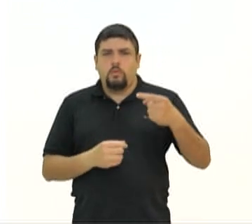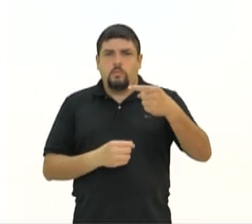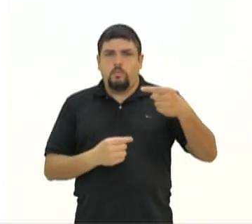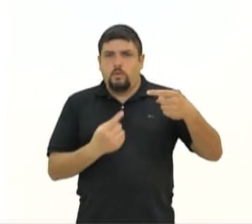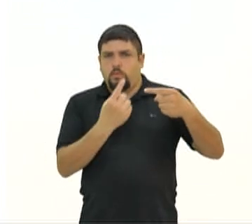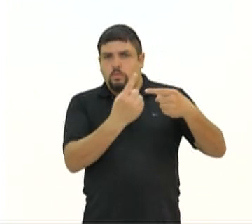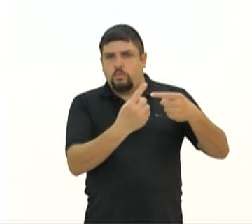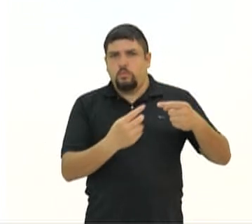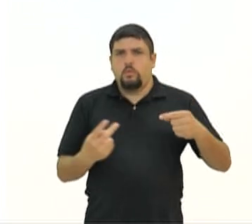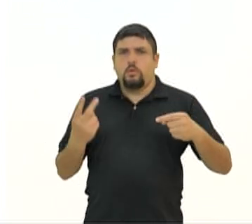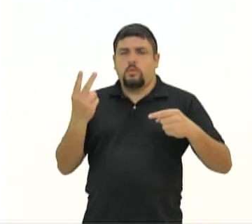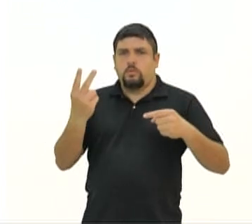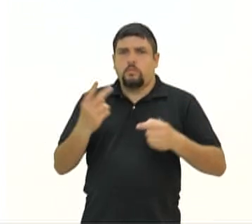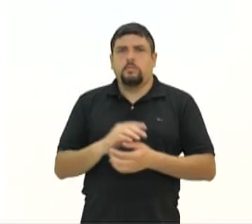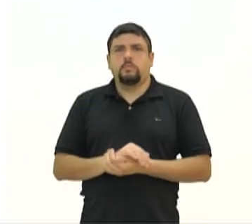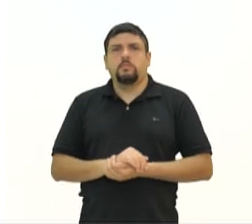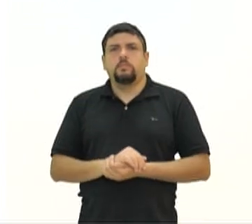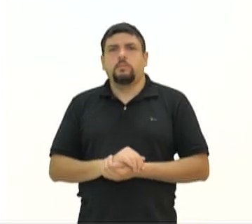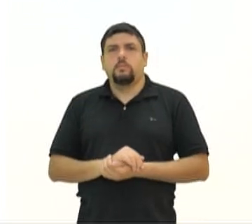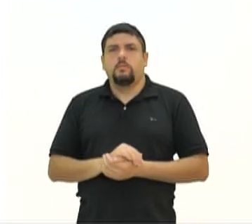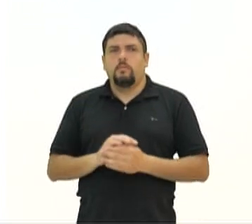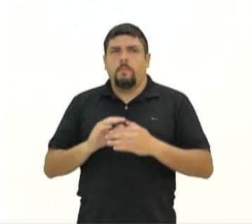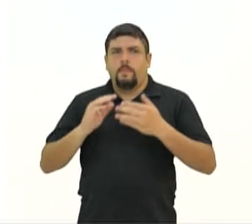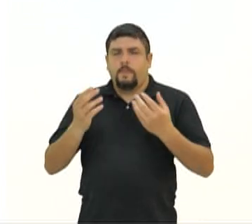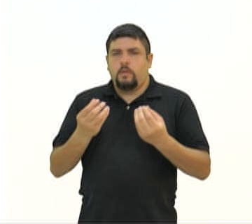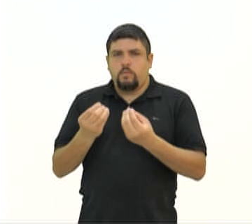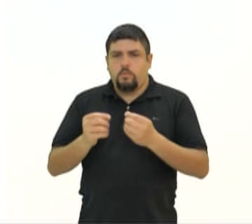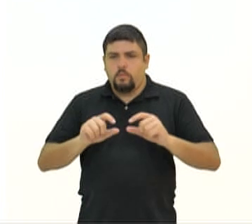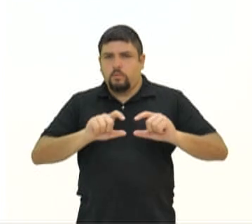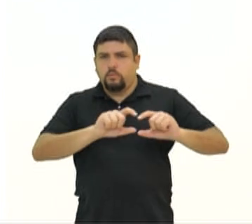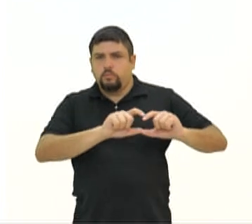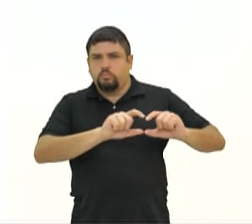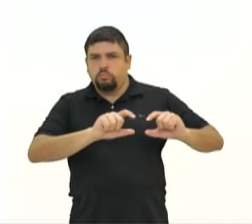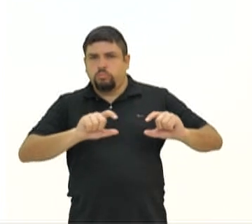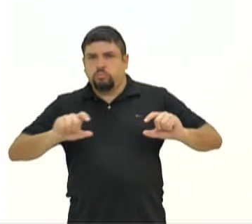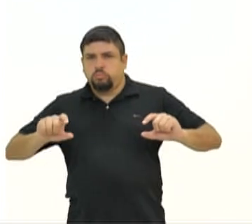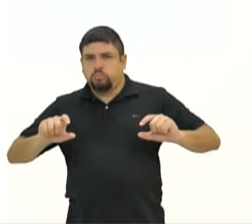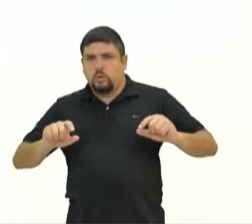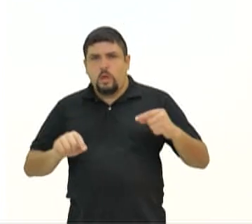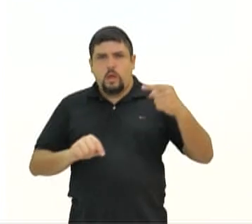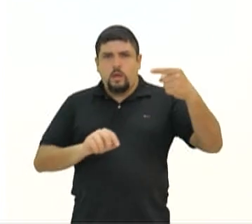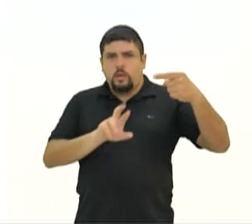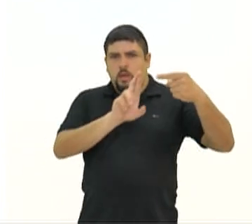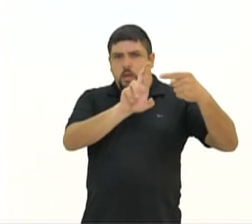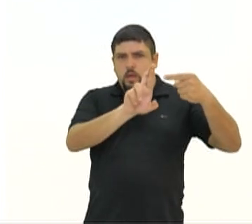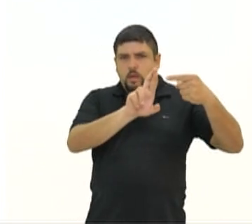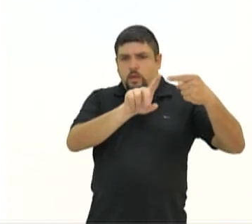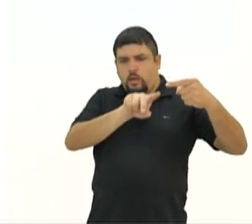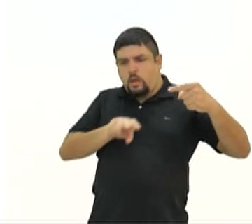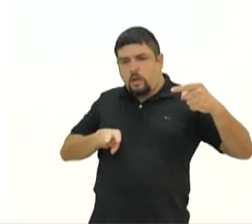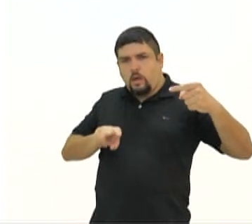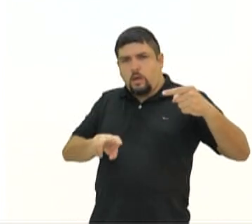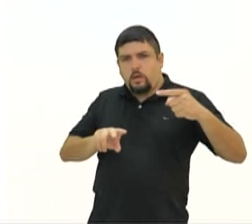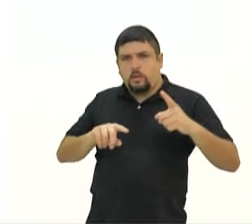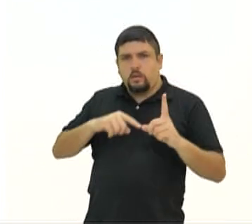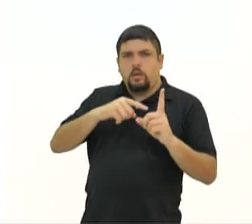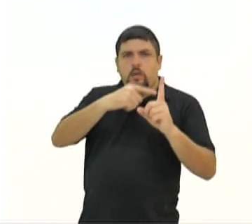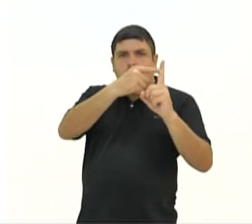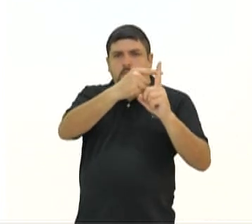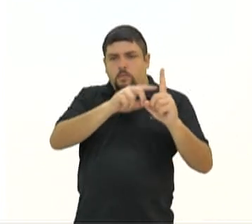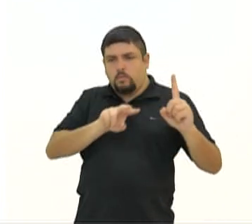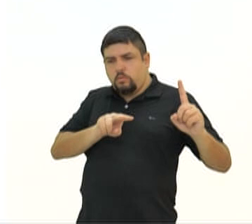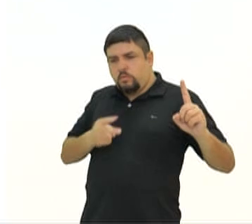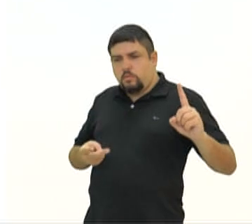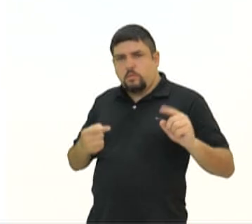2. Basta você escrever essa relação com o sinal inverso das raízes. Por quê? X mais 1, se eu for igual